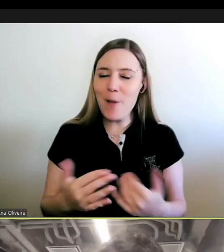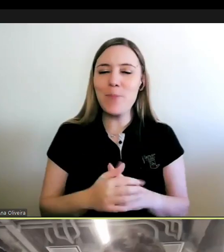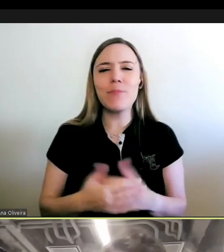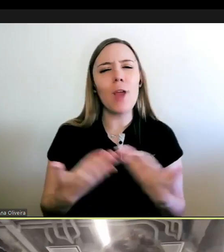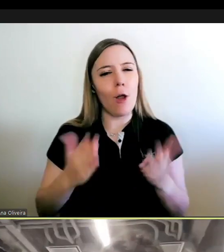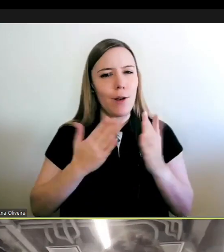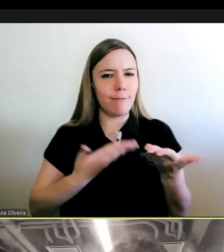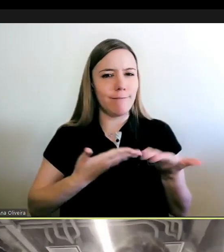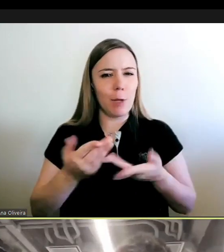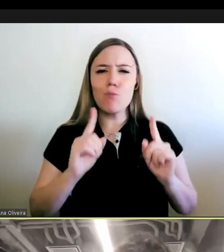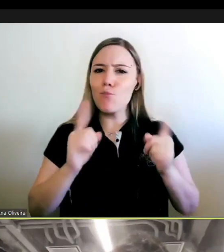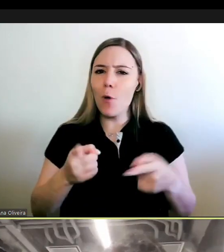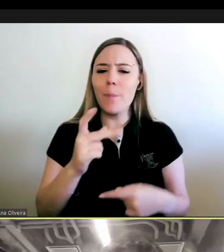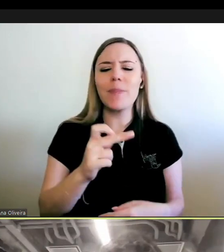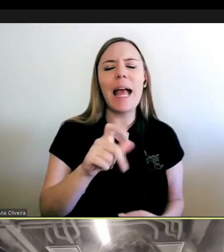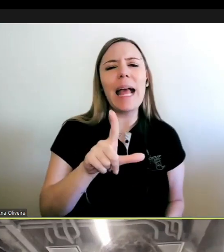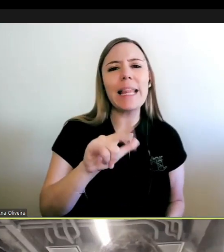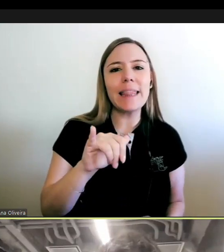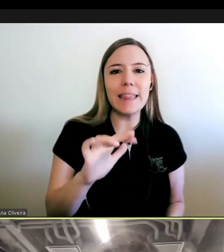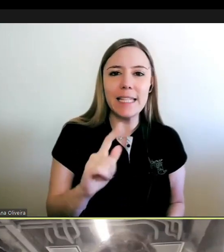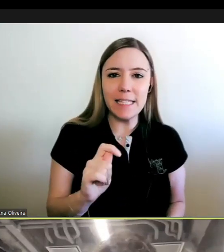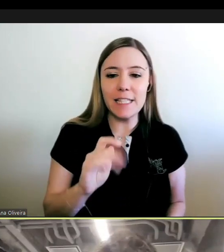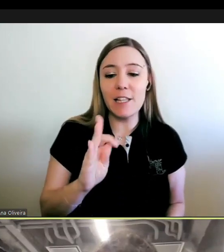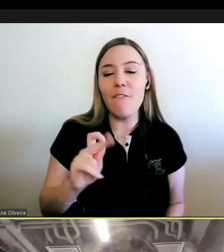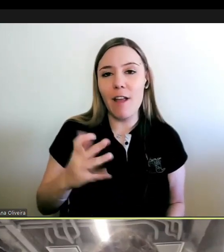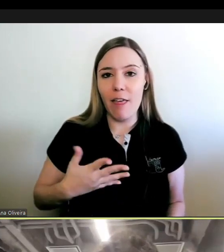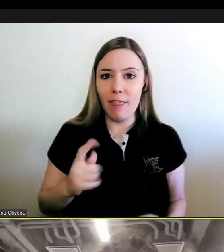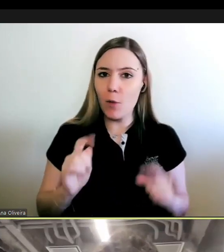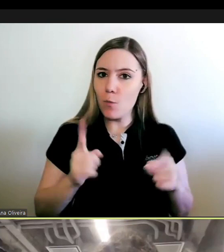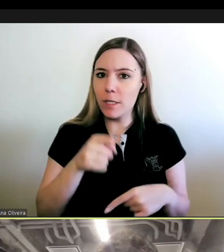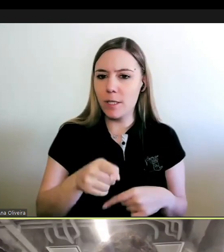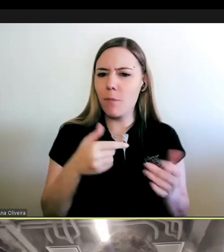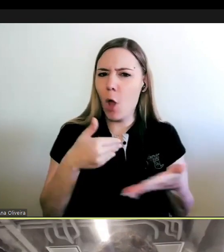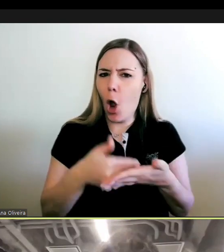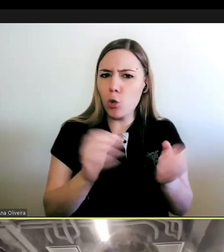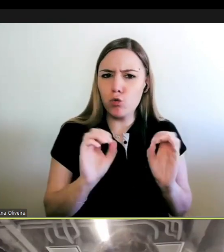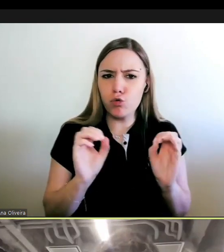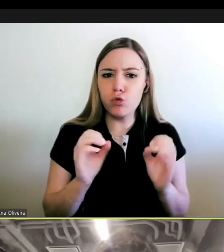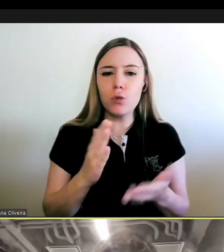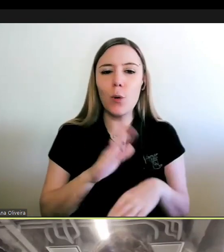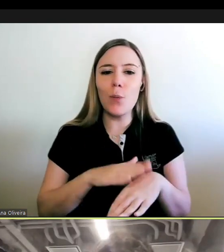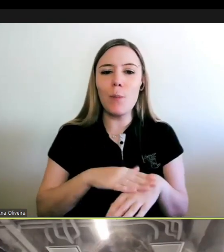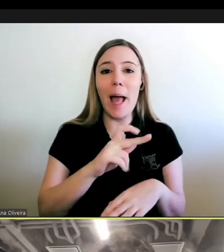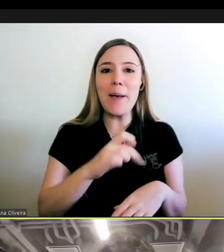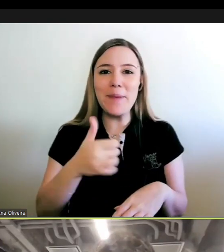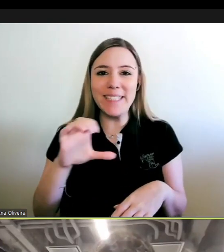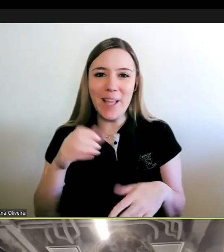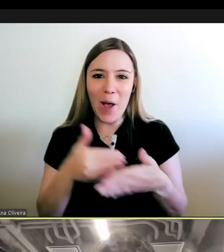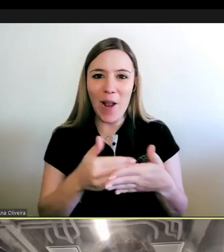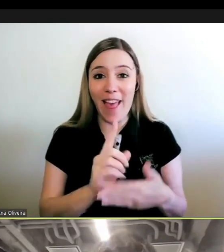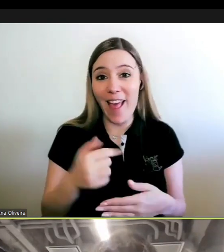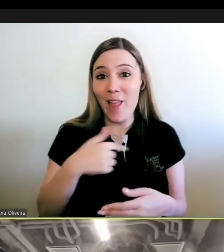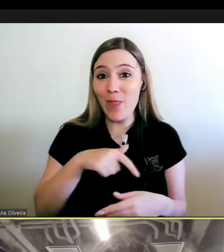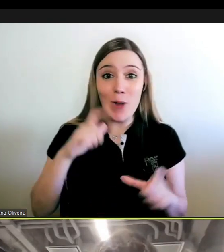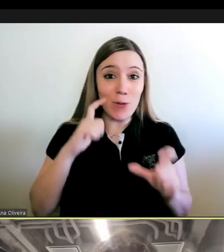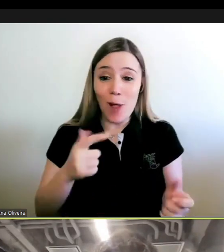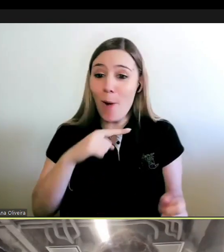Alice Frade, eu começava por si, sem ordem específica, só mesmo a alfabética, que é aquela que nenhum de nós consegue